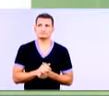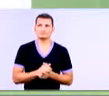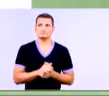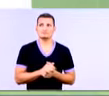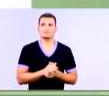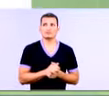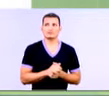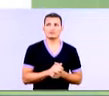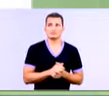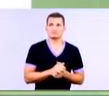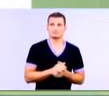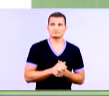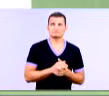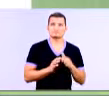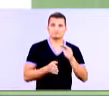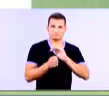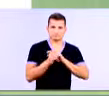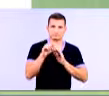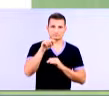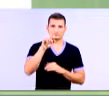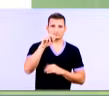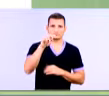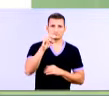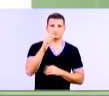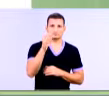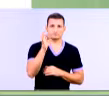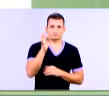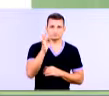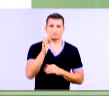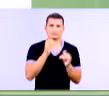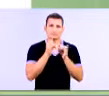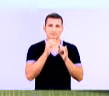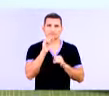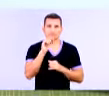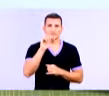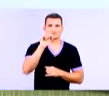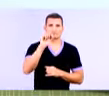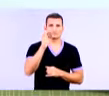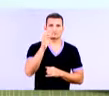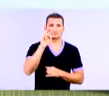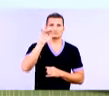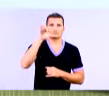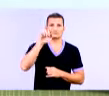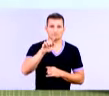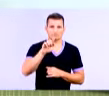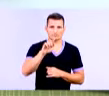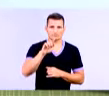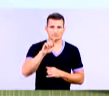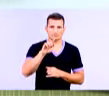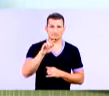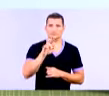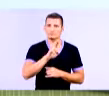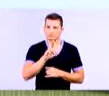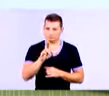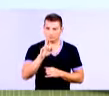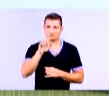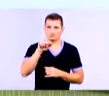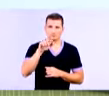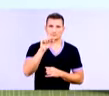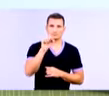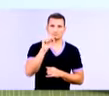informa, olha aqui, entrada.next, ele está informando o quê? Uma string, ele está informando o nome, né? Por isso que é uma